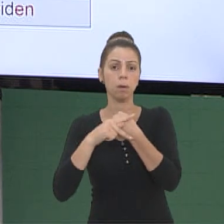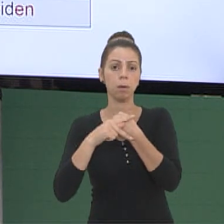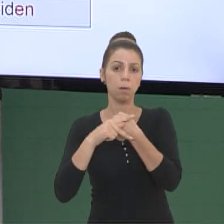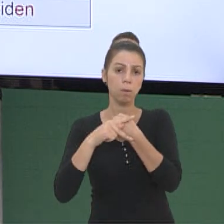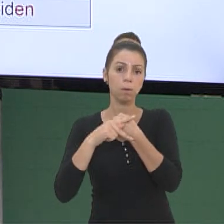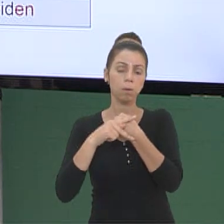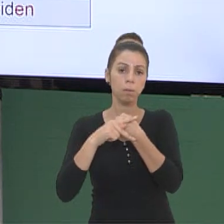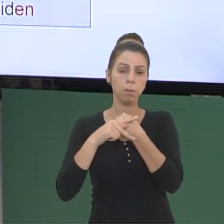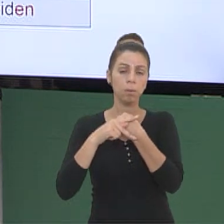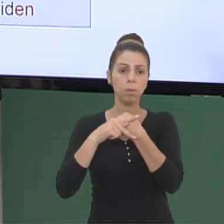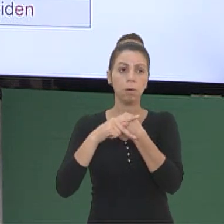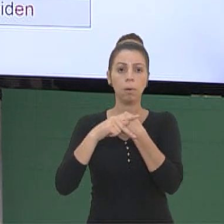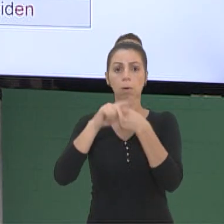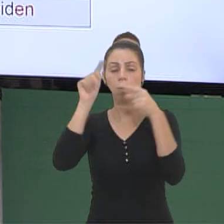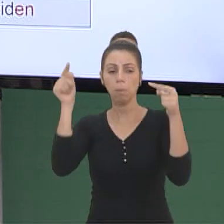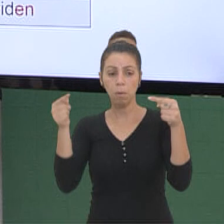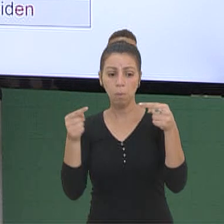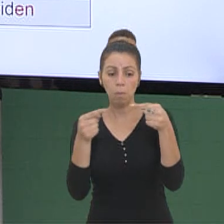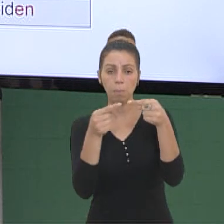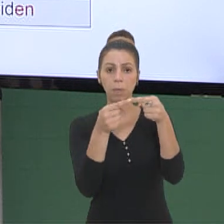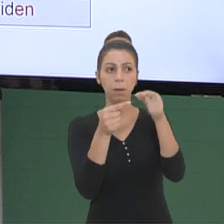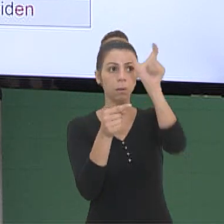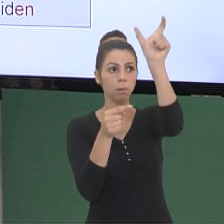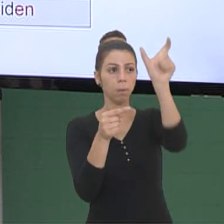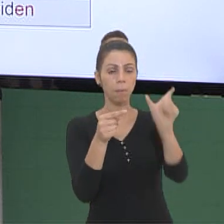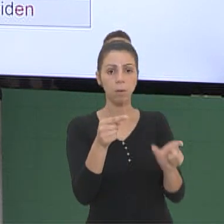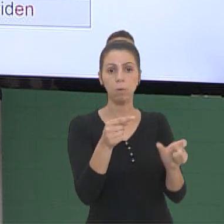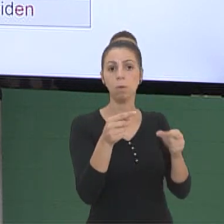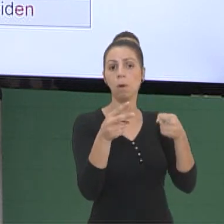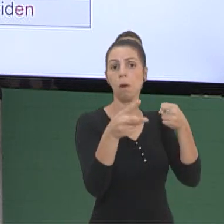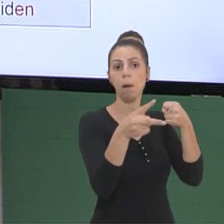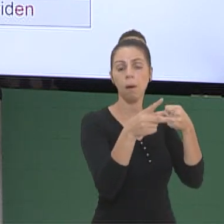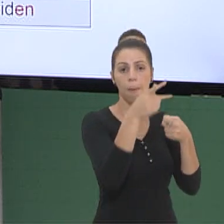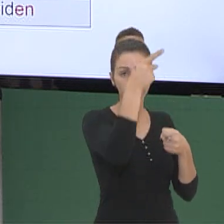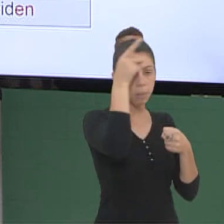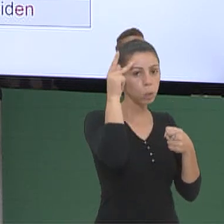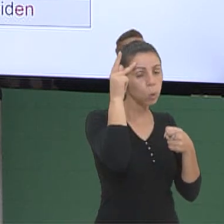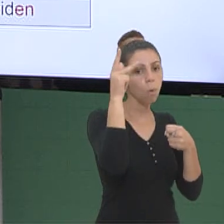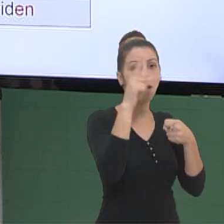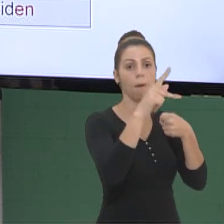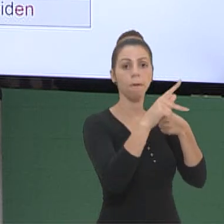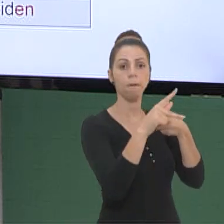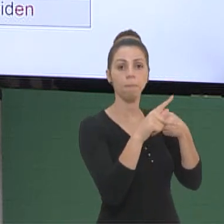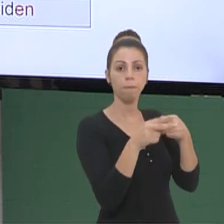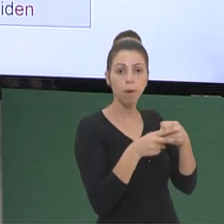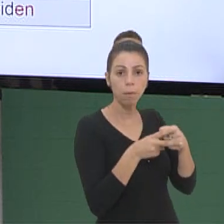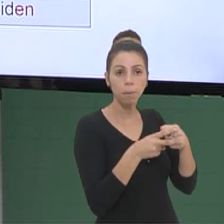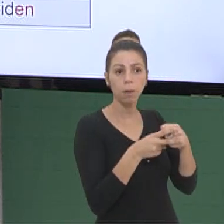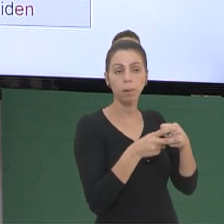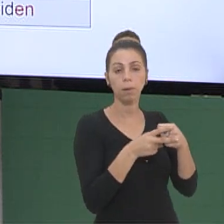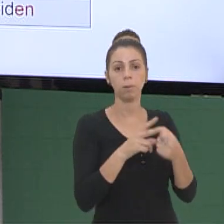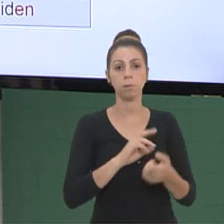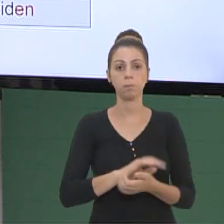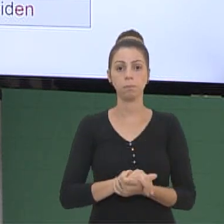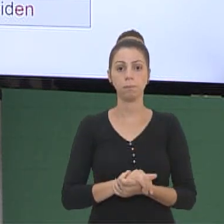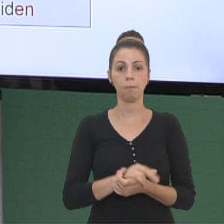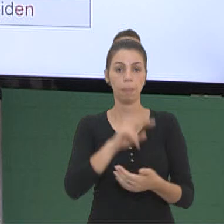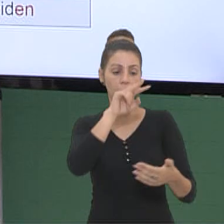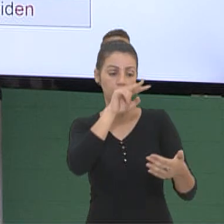conjugada de acordo com a pessoa verbal. Então, tu no te